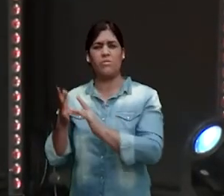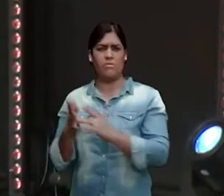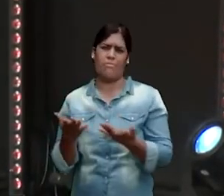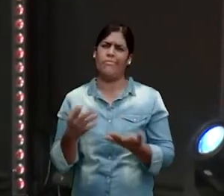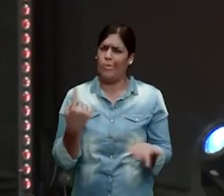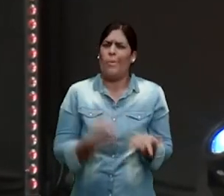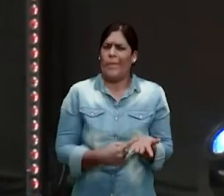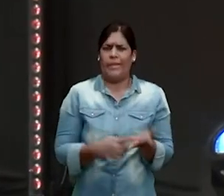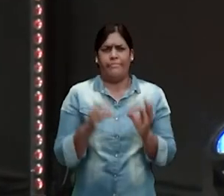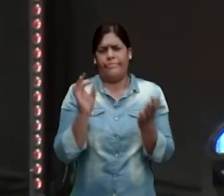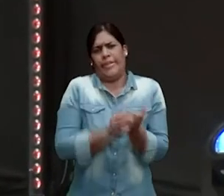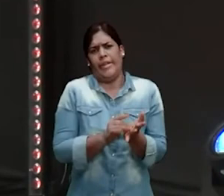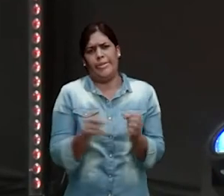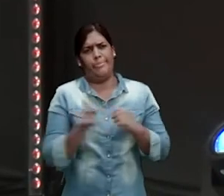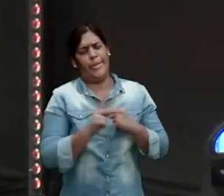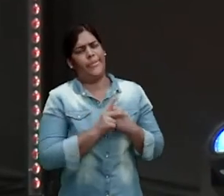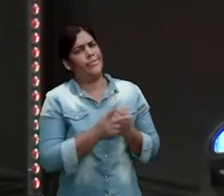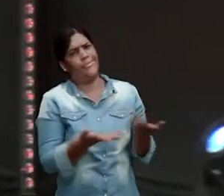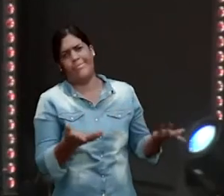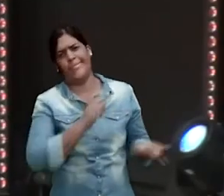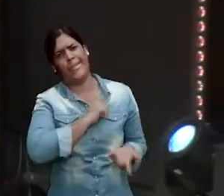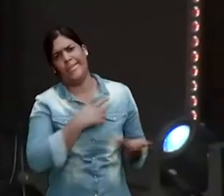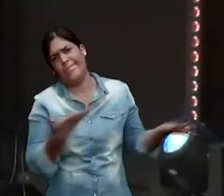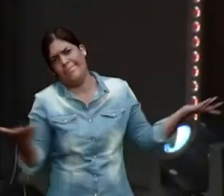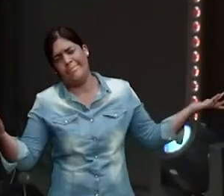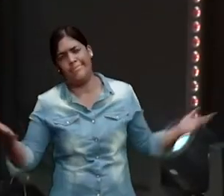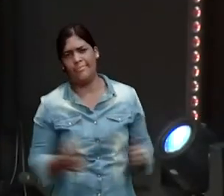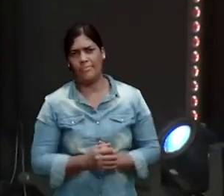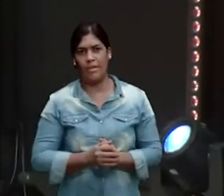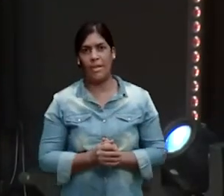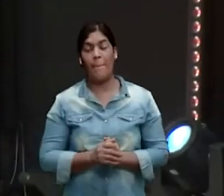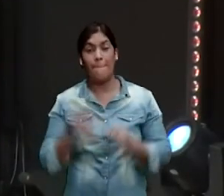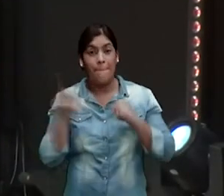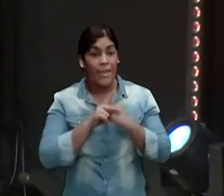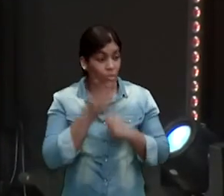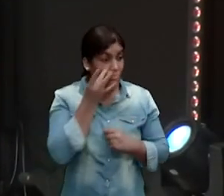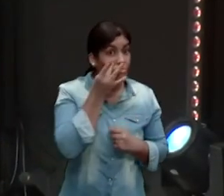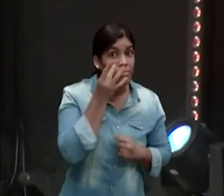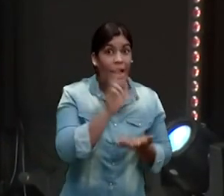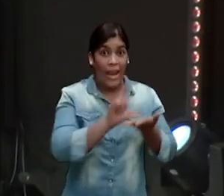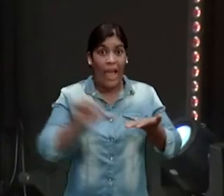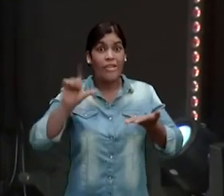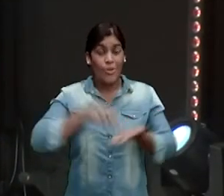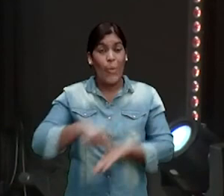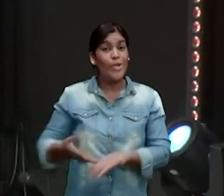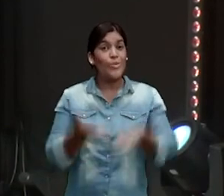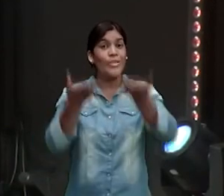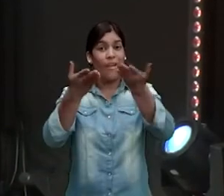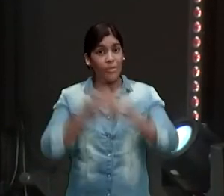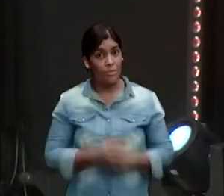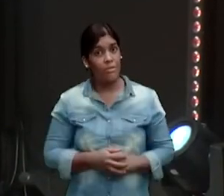vergonha é sem vergonha ele viu o vazio ressuscitando E você tava